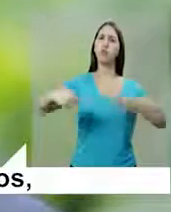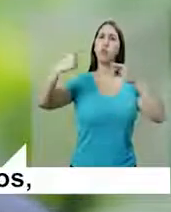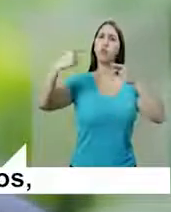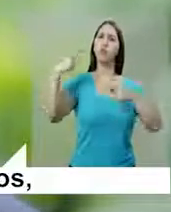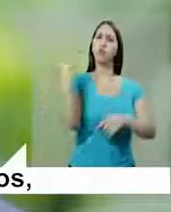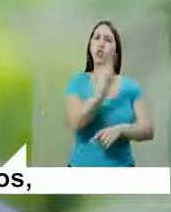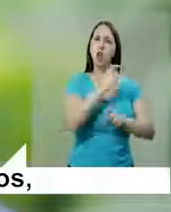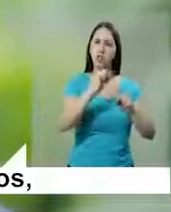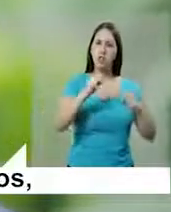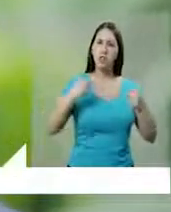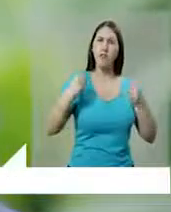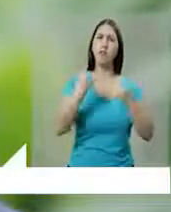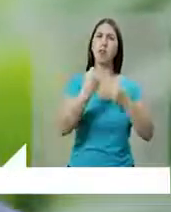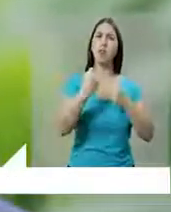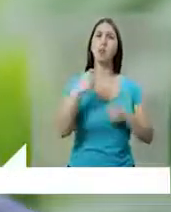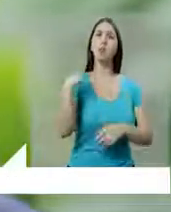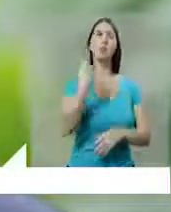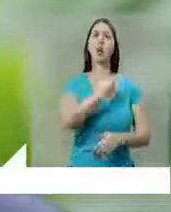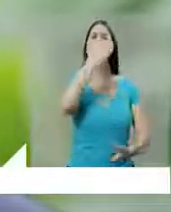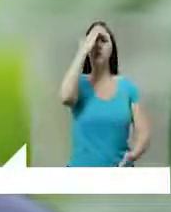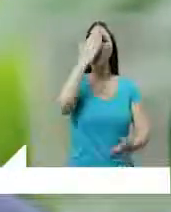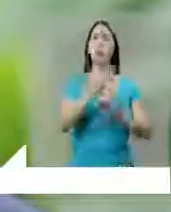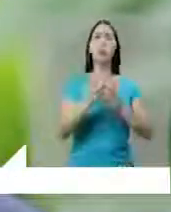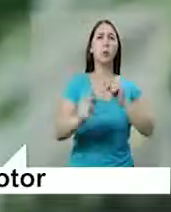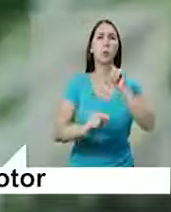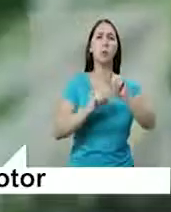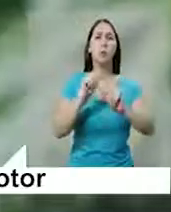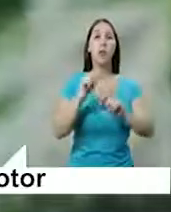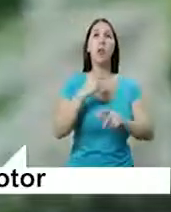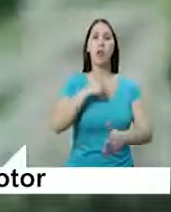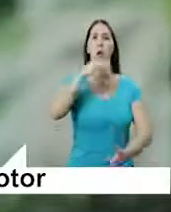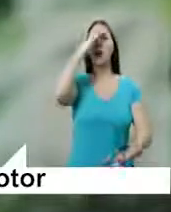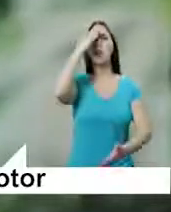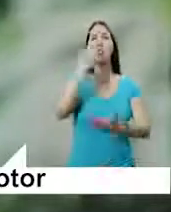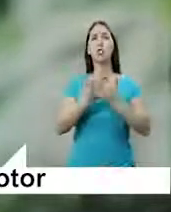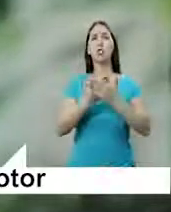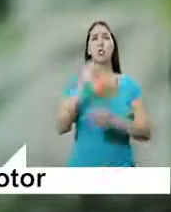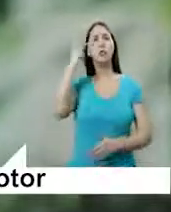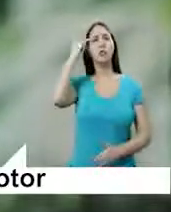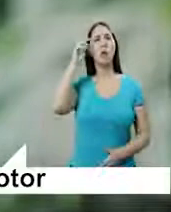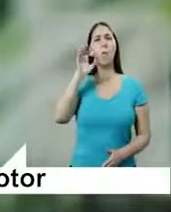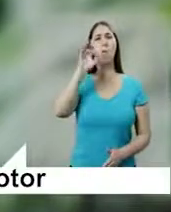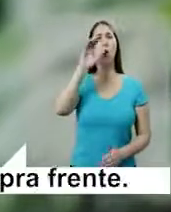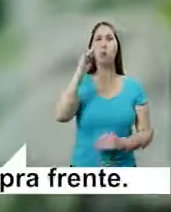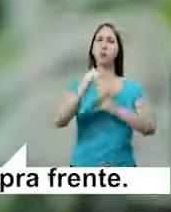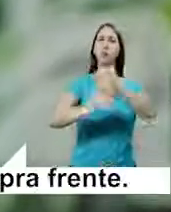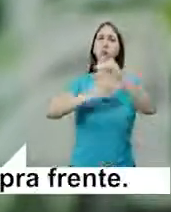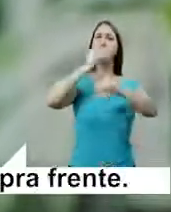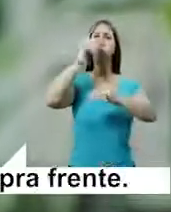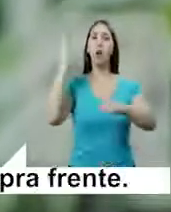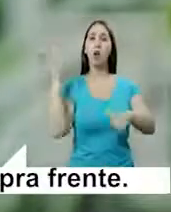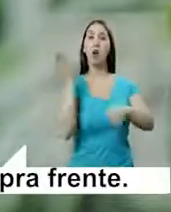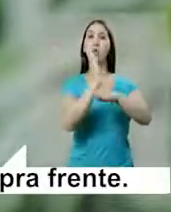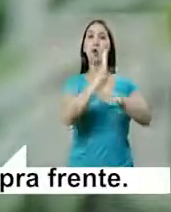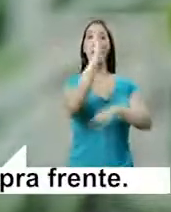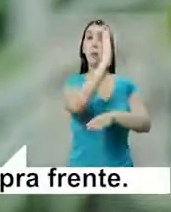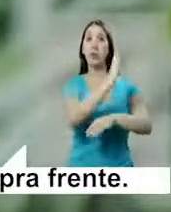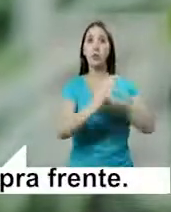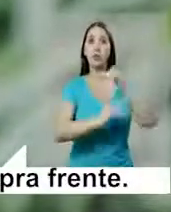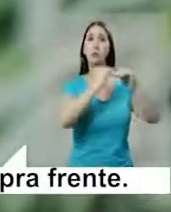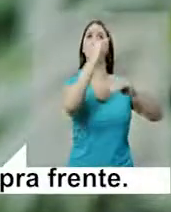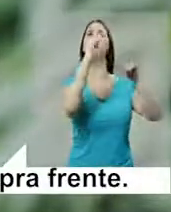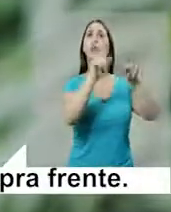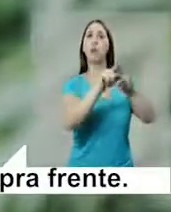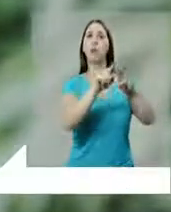por aquilo que nós defendemos, por aquilo que nós acreditamos. Eu acredito no Estado de São Paulo como motor do desenvolvimento que leva o